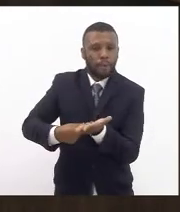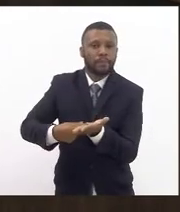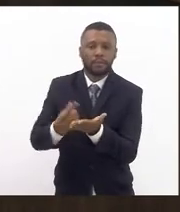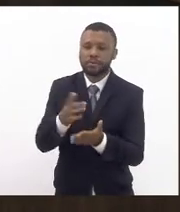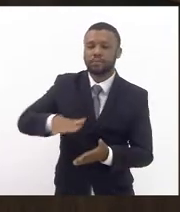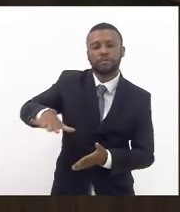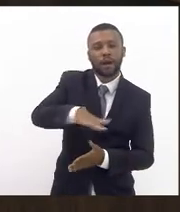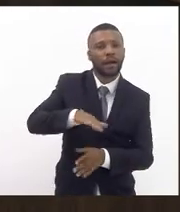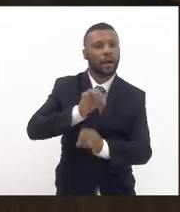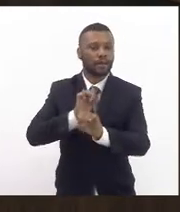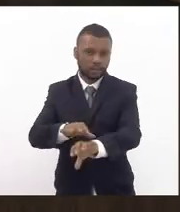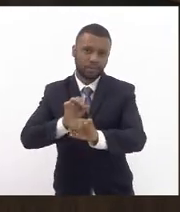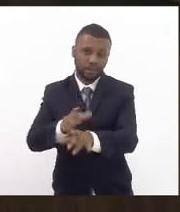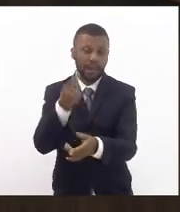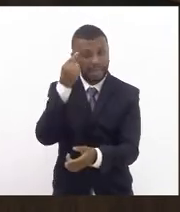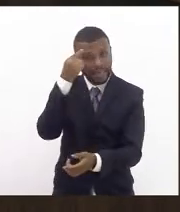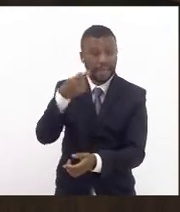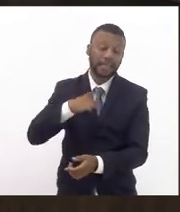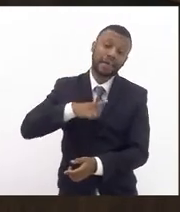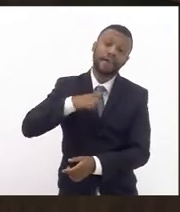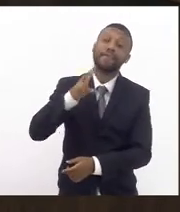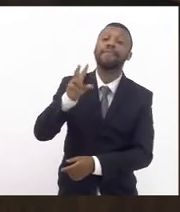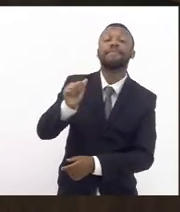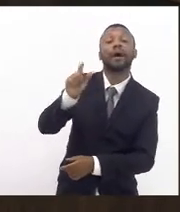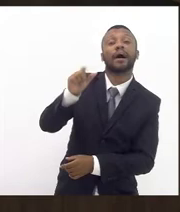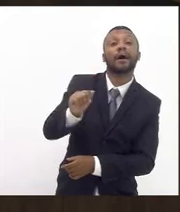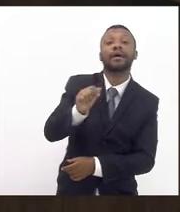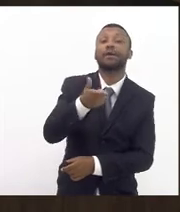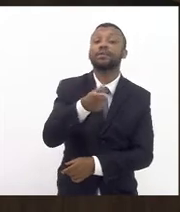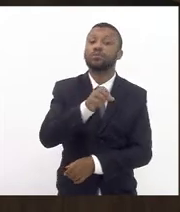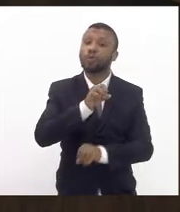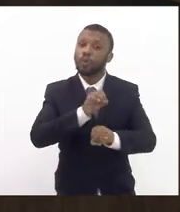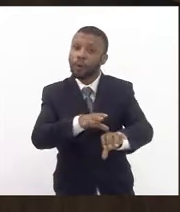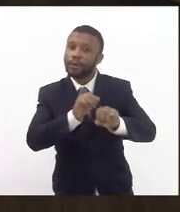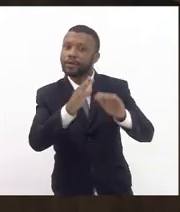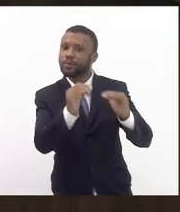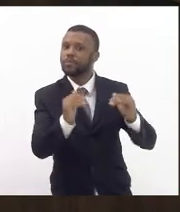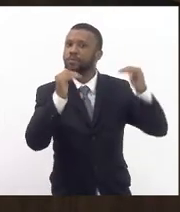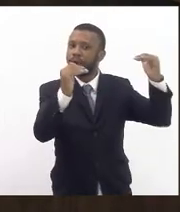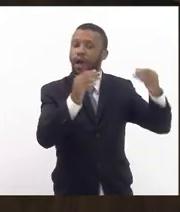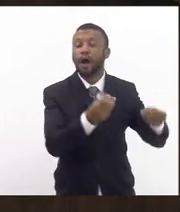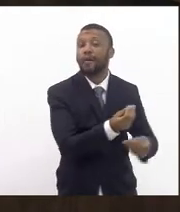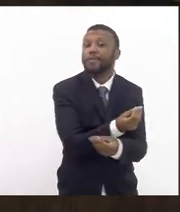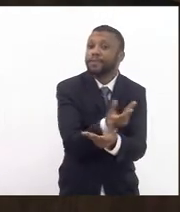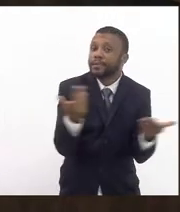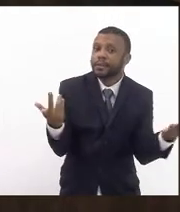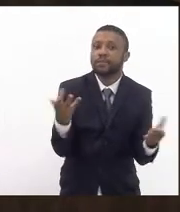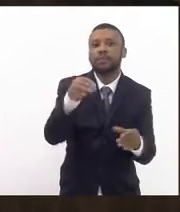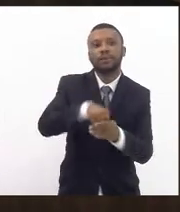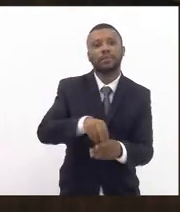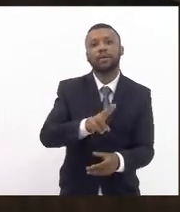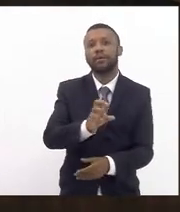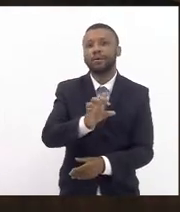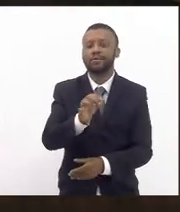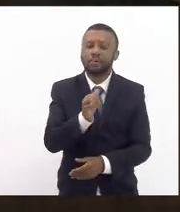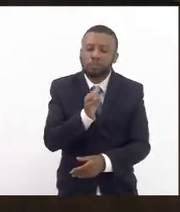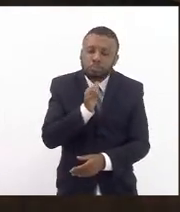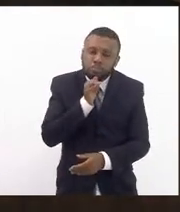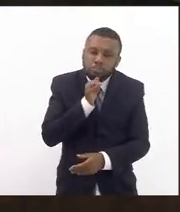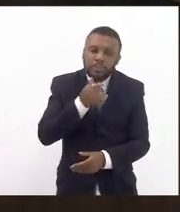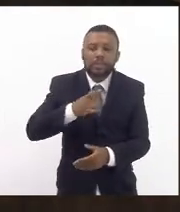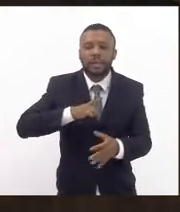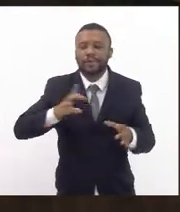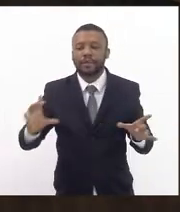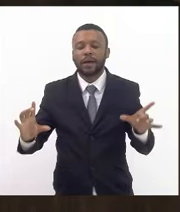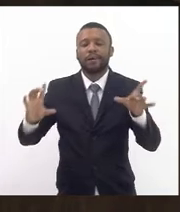ideia de ter vagas do ensino superior oferecido na UESO, infelizmente, passou por essa